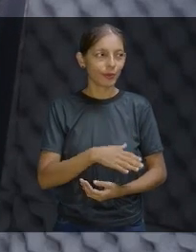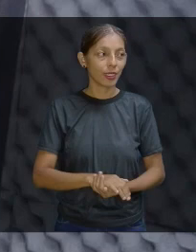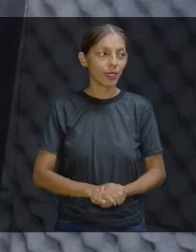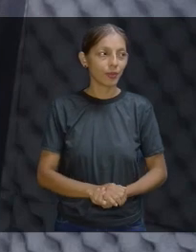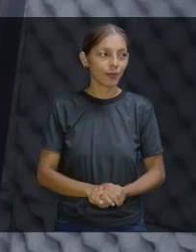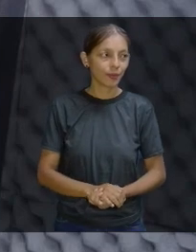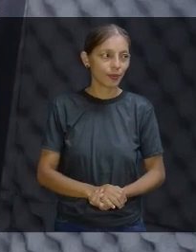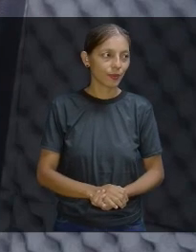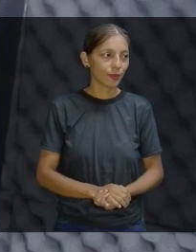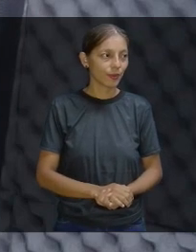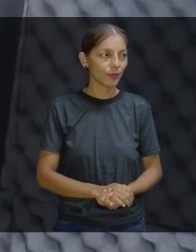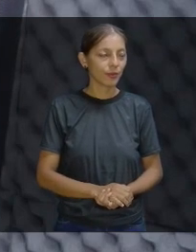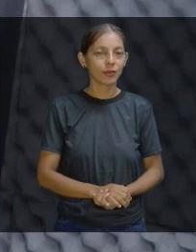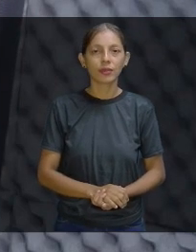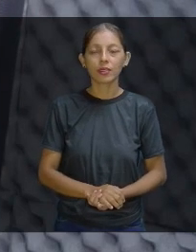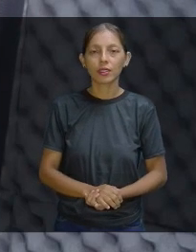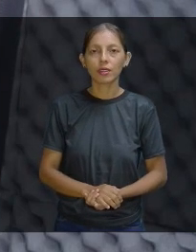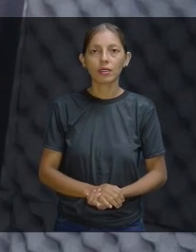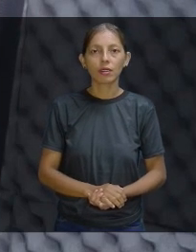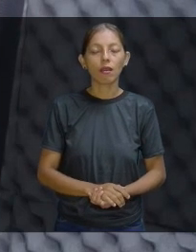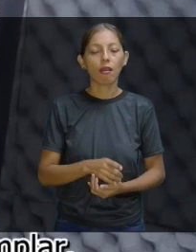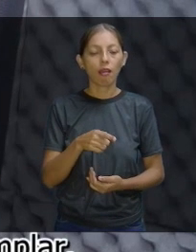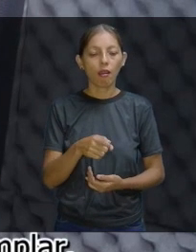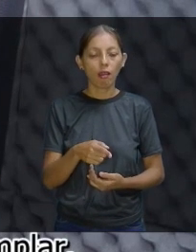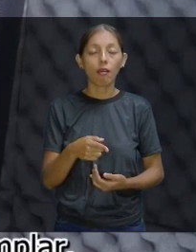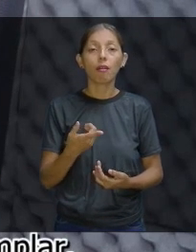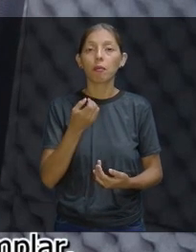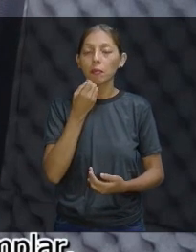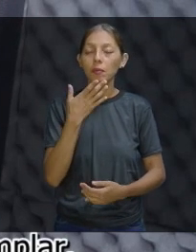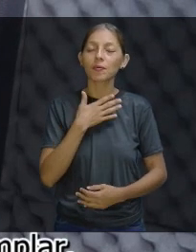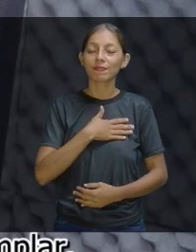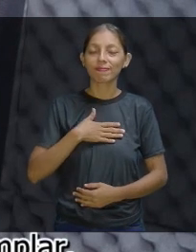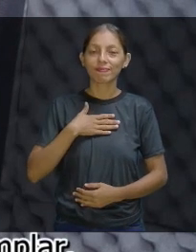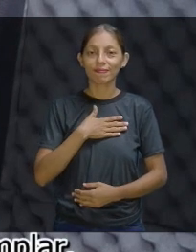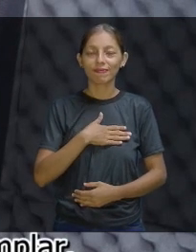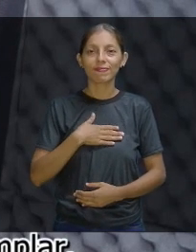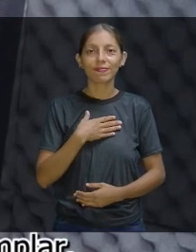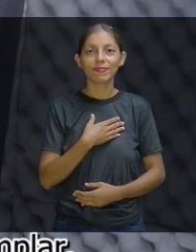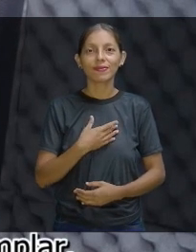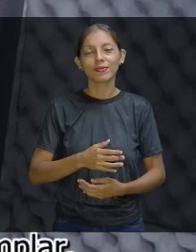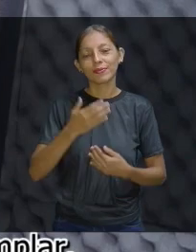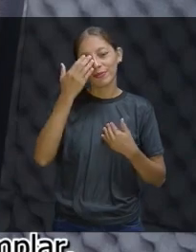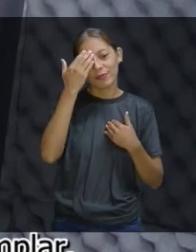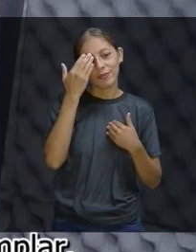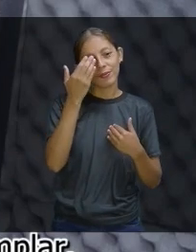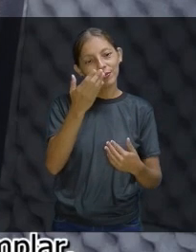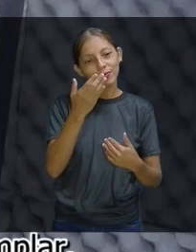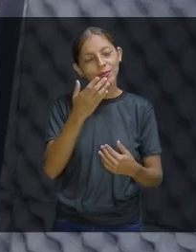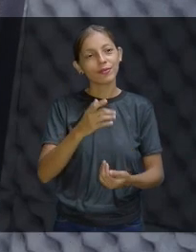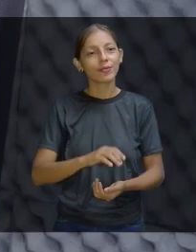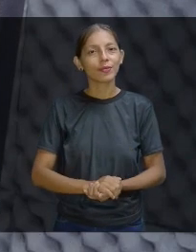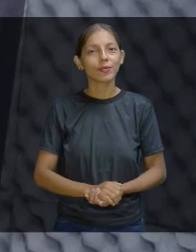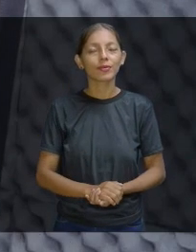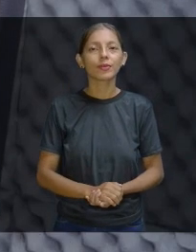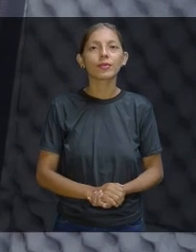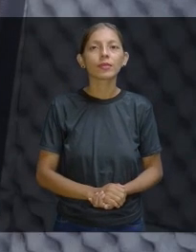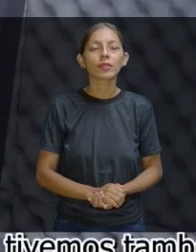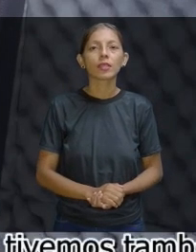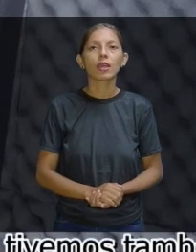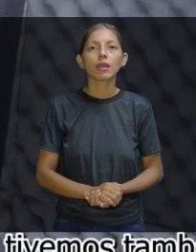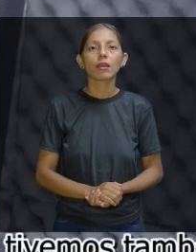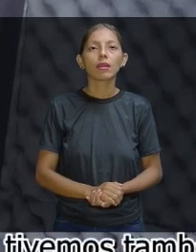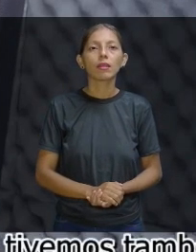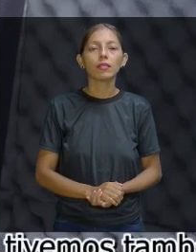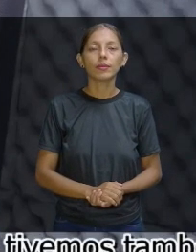que nos acolhe muito bem aqui. O desembargador Otávio tem sido um anfitrião exemplar, não é?